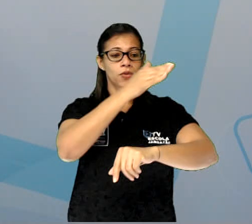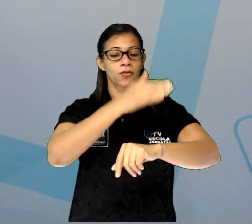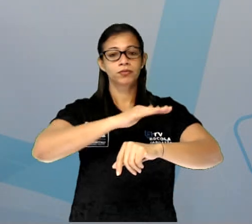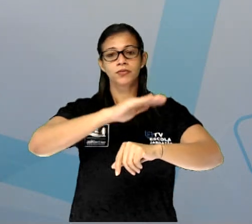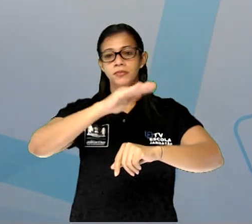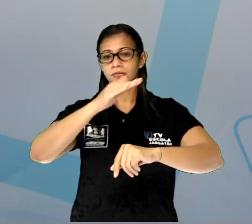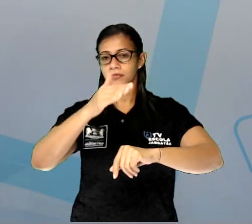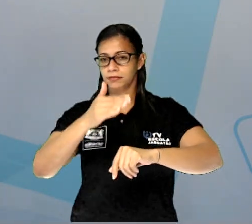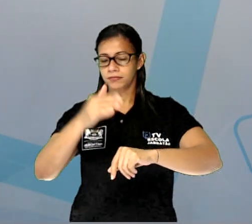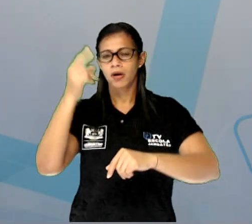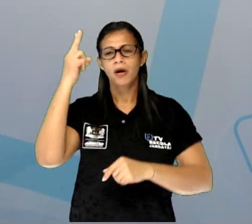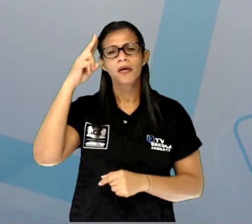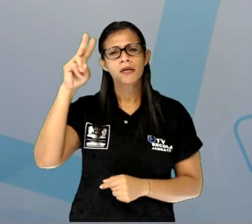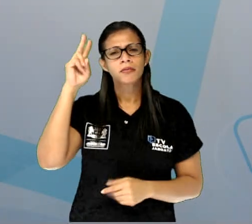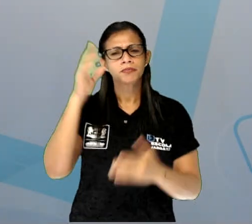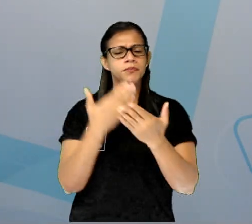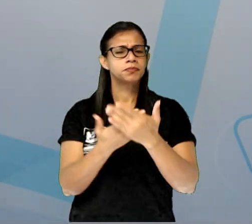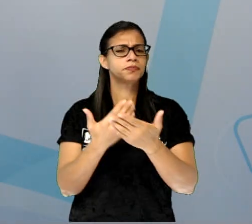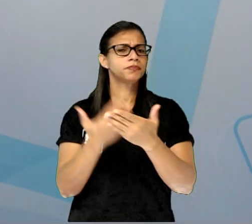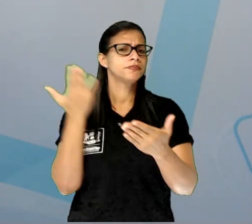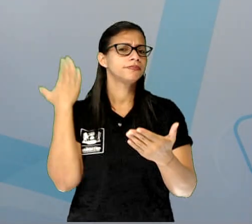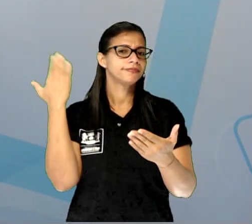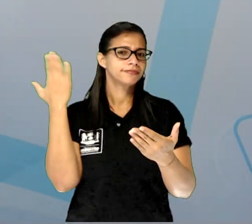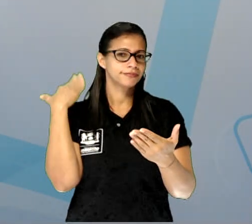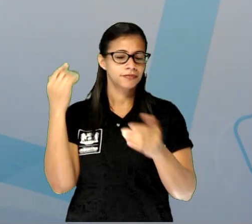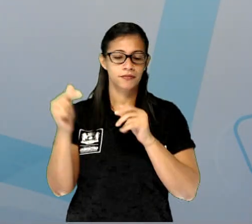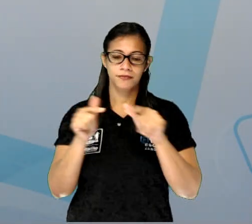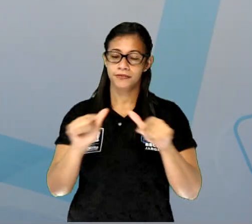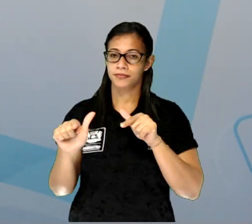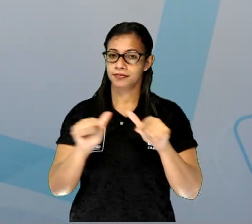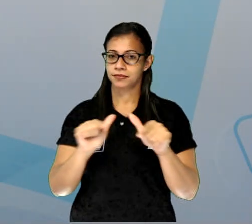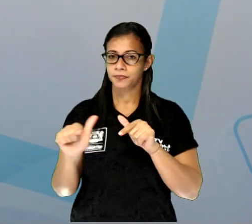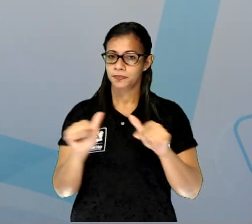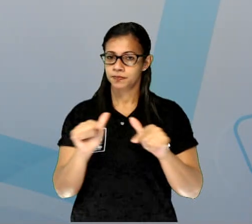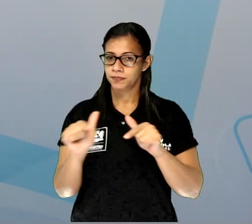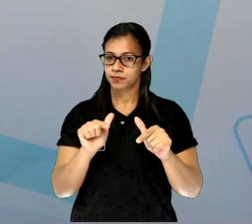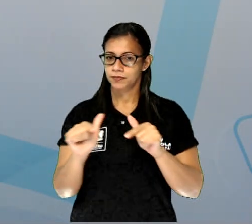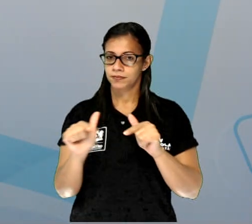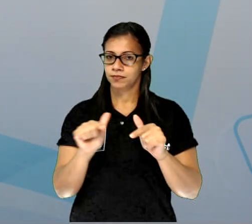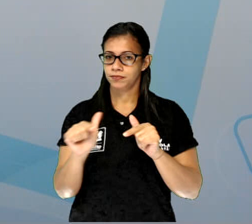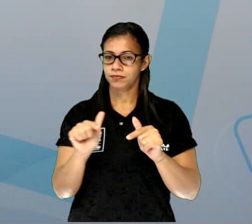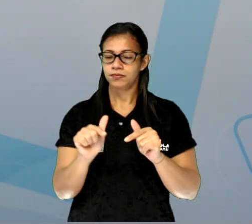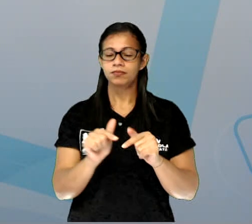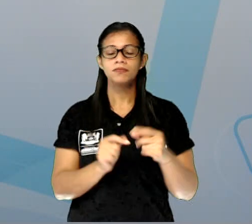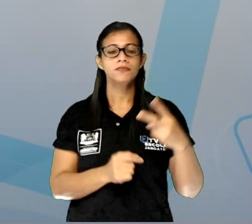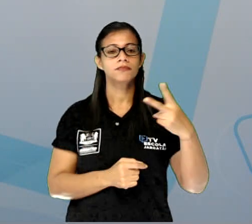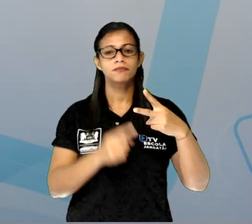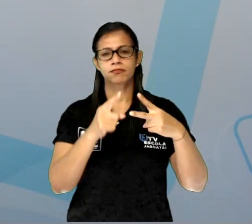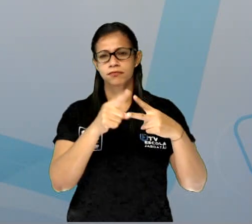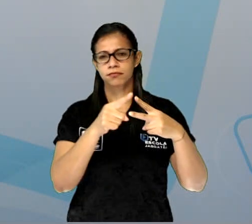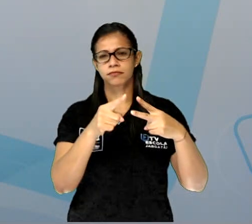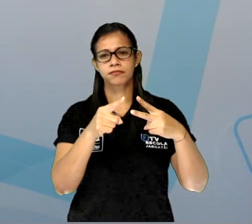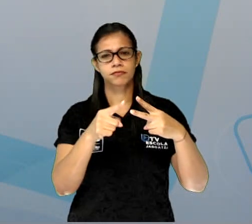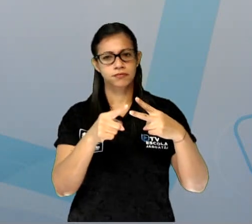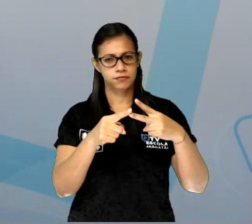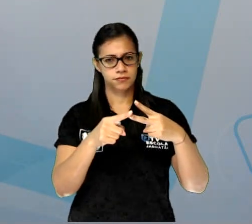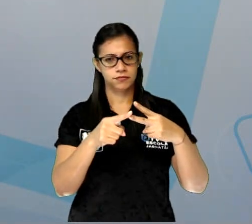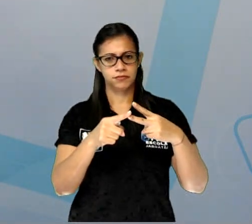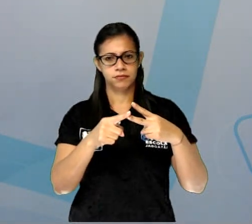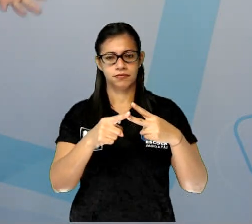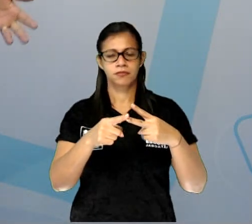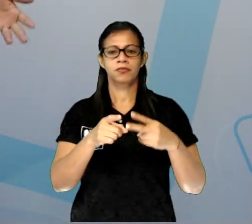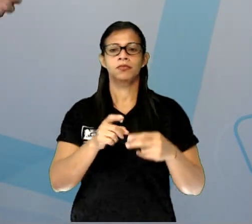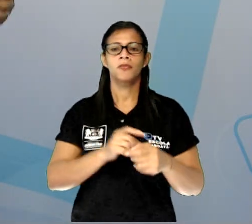que em aulas anteriores nós trabalhamos as duas grandes forças da natureza. As